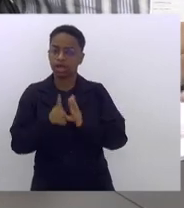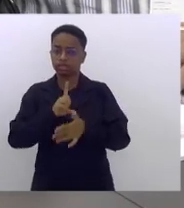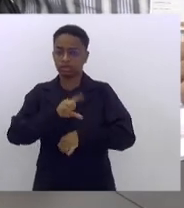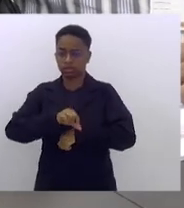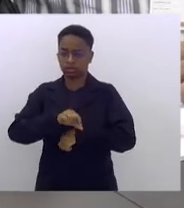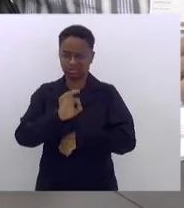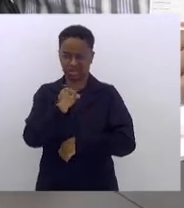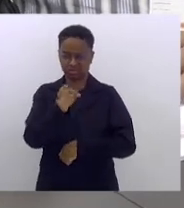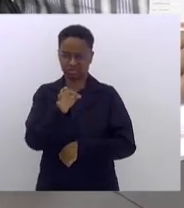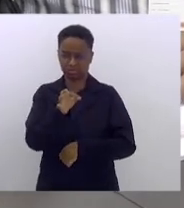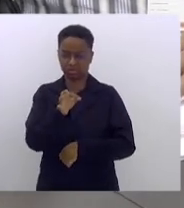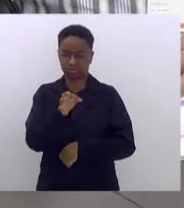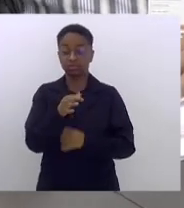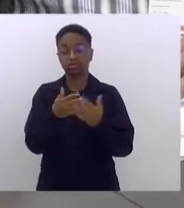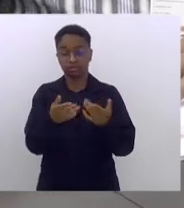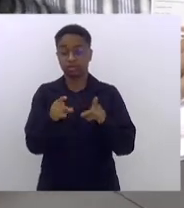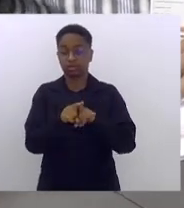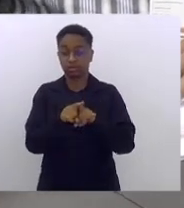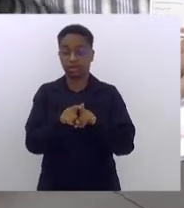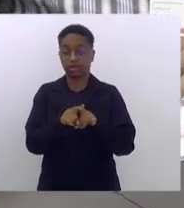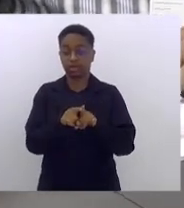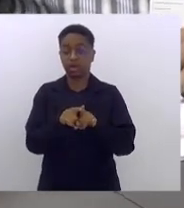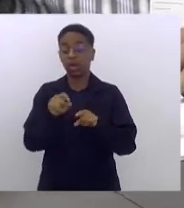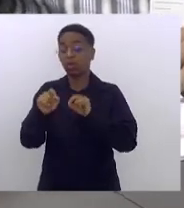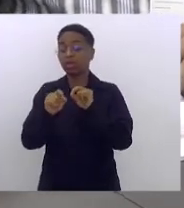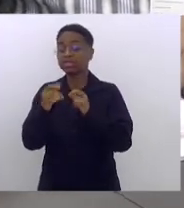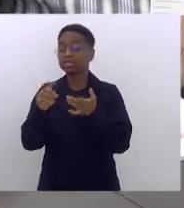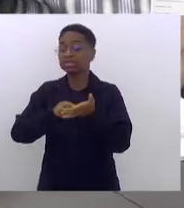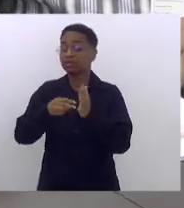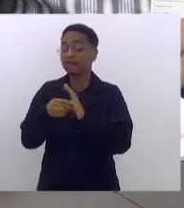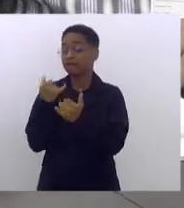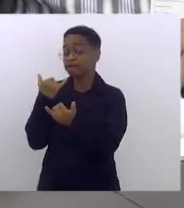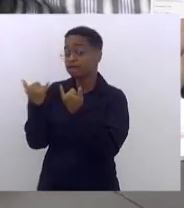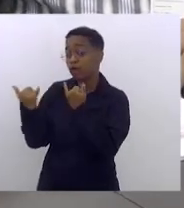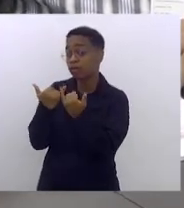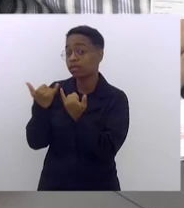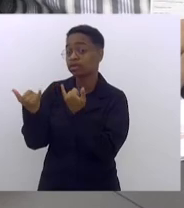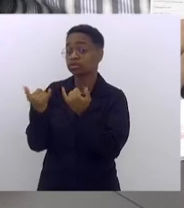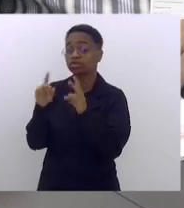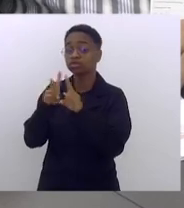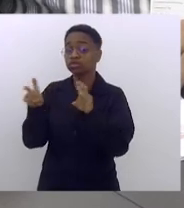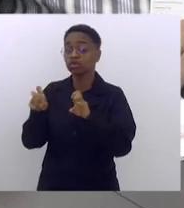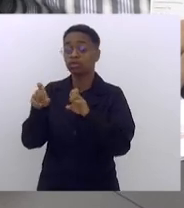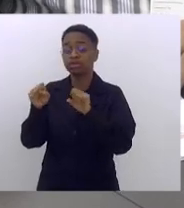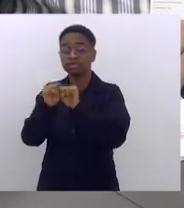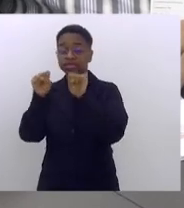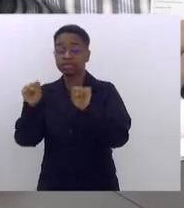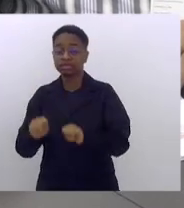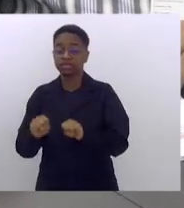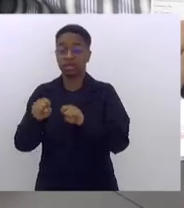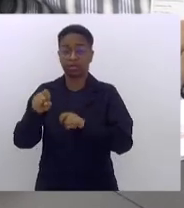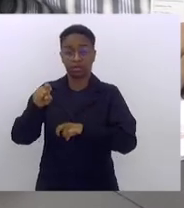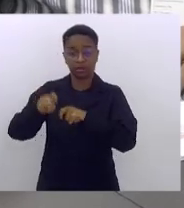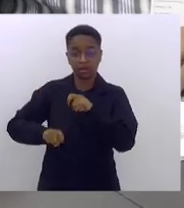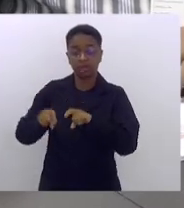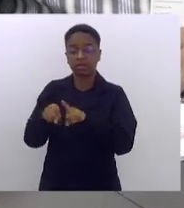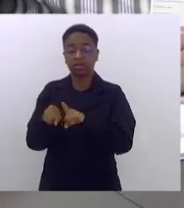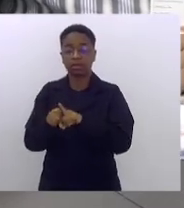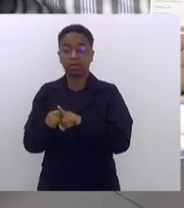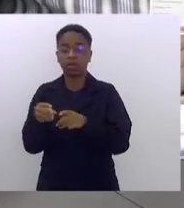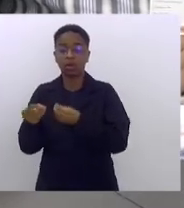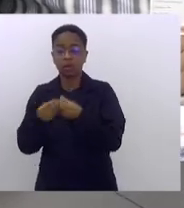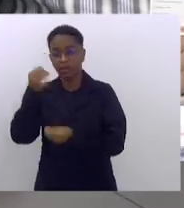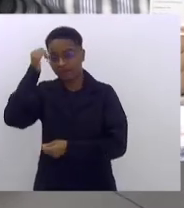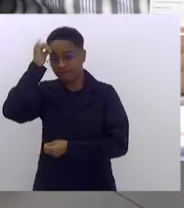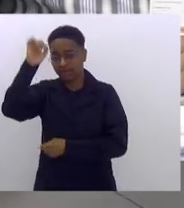sexualização precoce, é isso, né? E o que é informação sobre o sistema reprodutivo, evitar gravidez